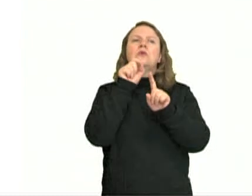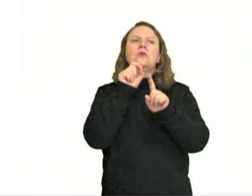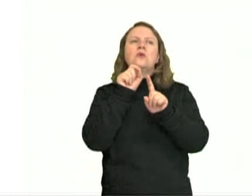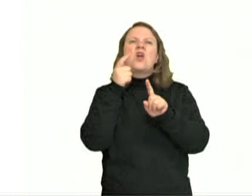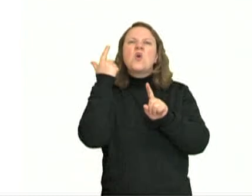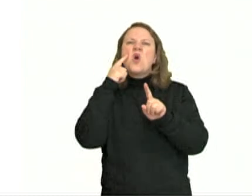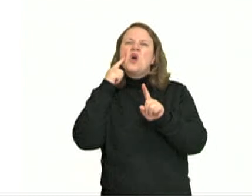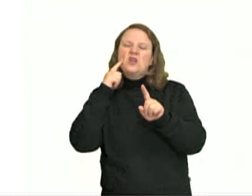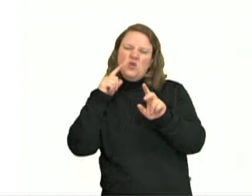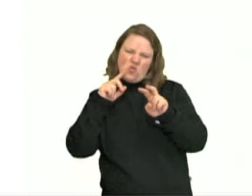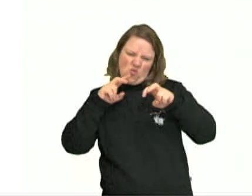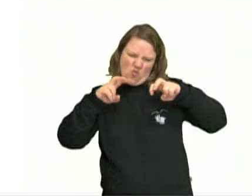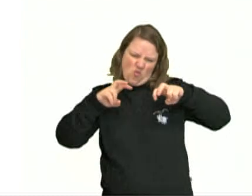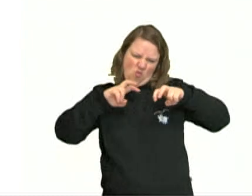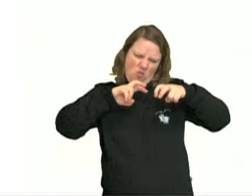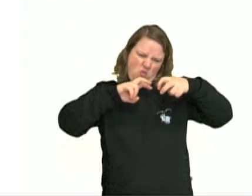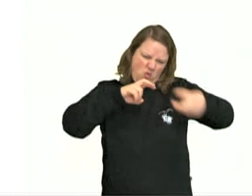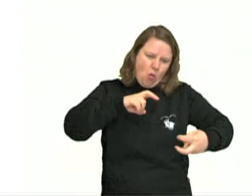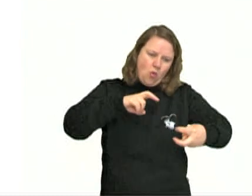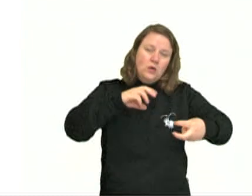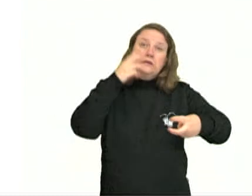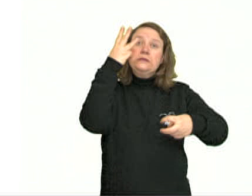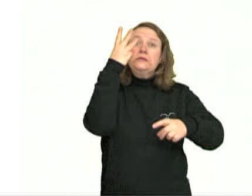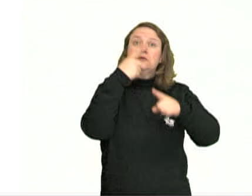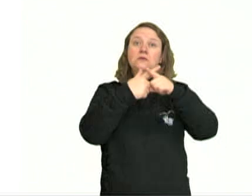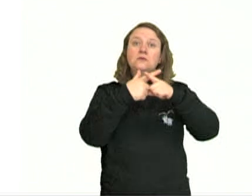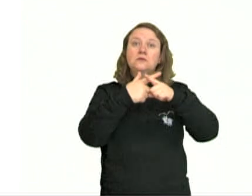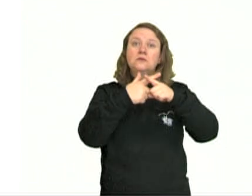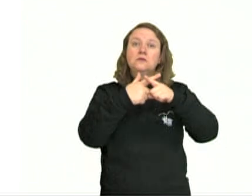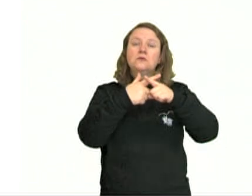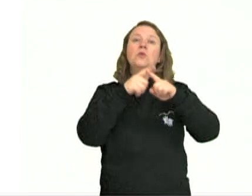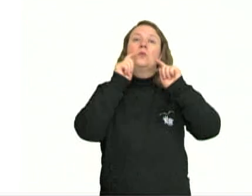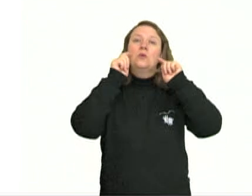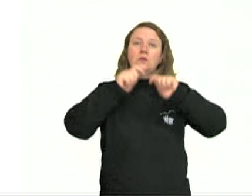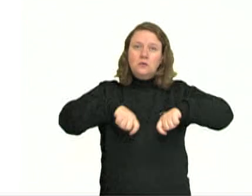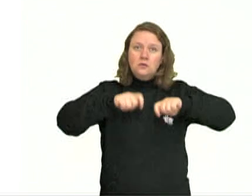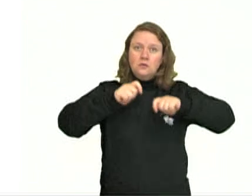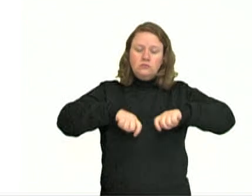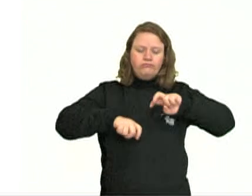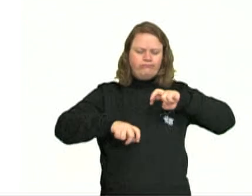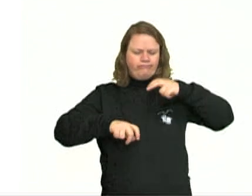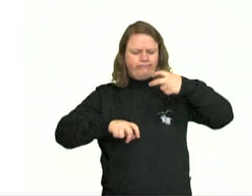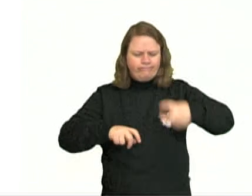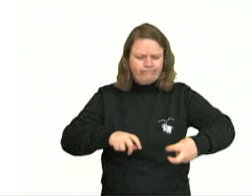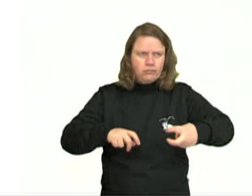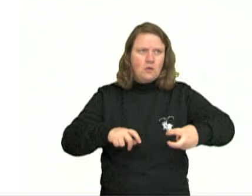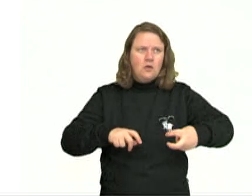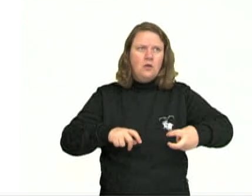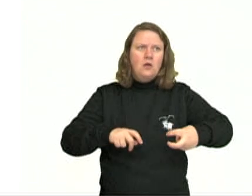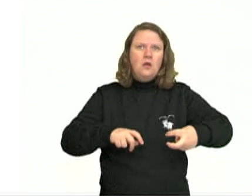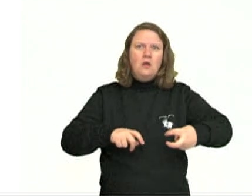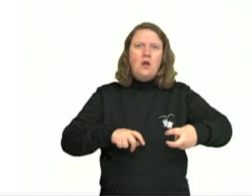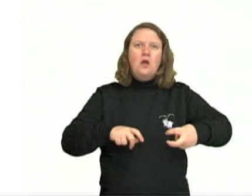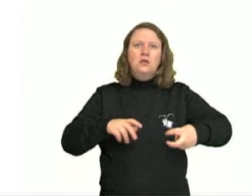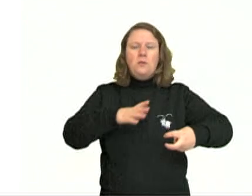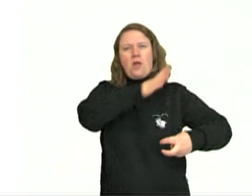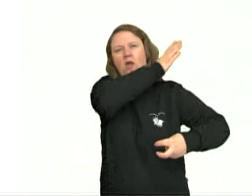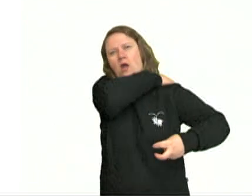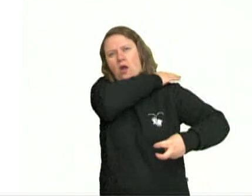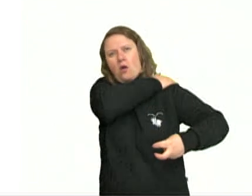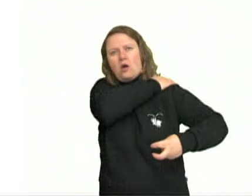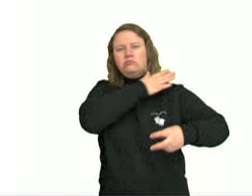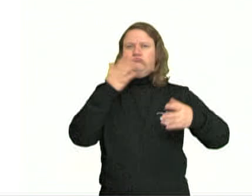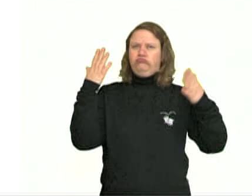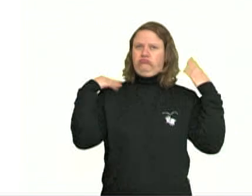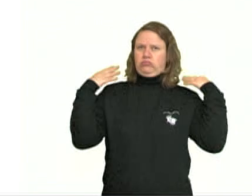derrubar o adversário 3 vezes e era considerado queda quando o oponente tocava as costas, o